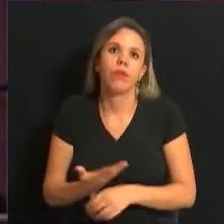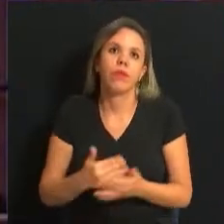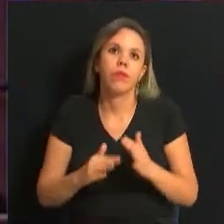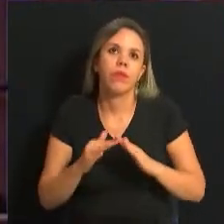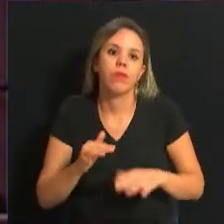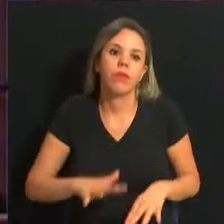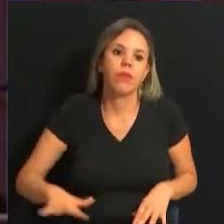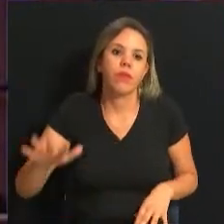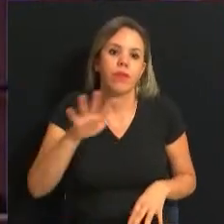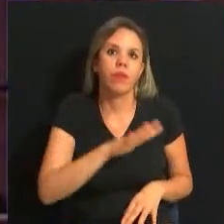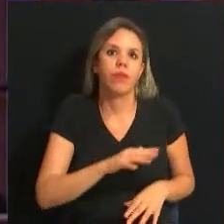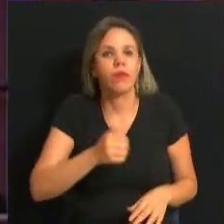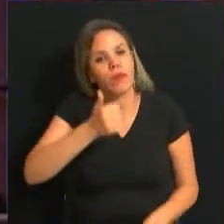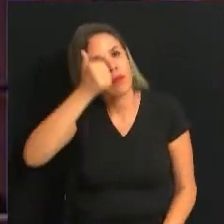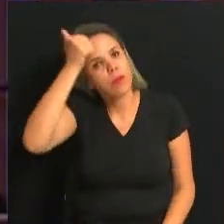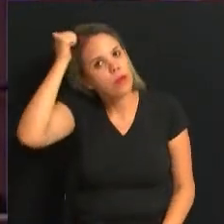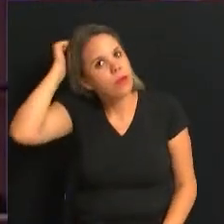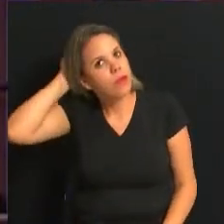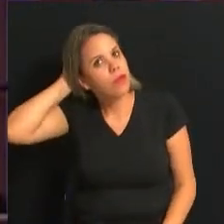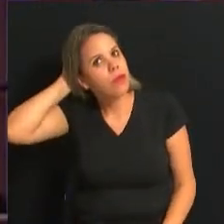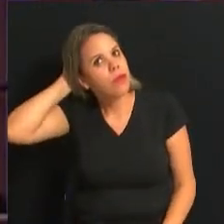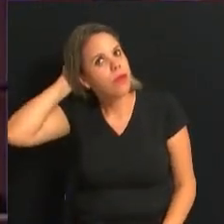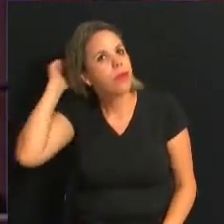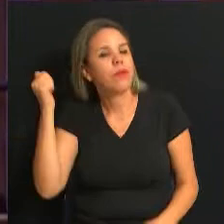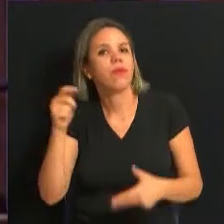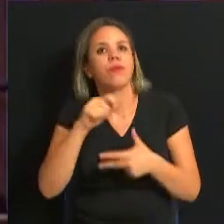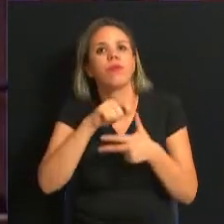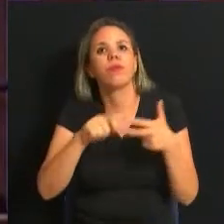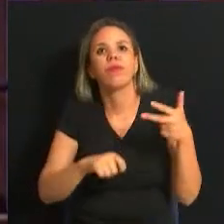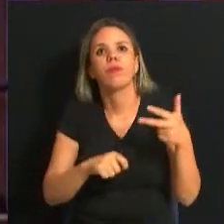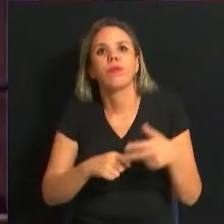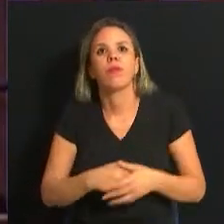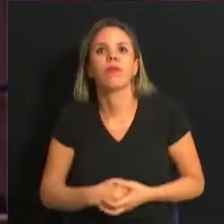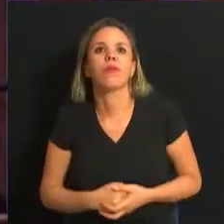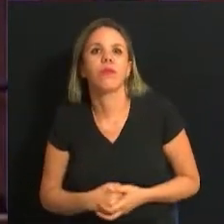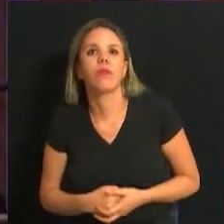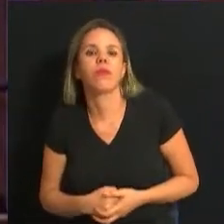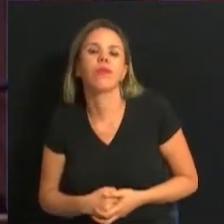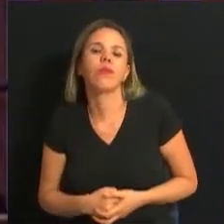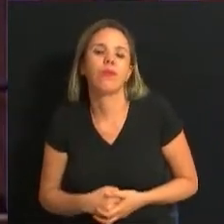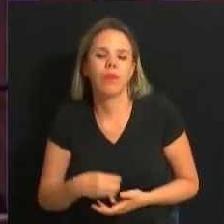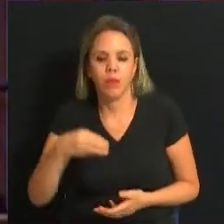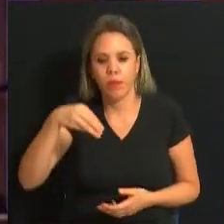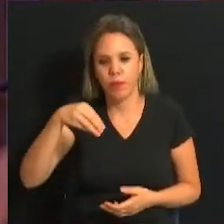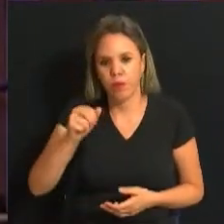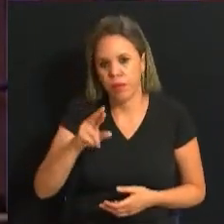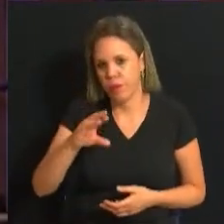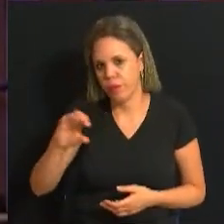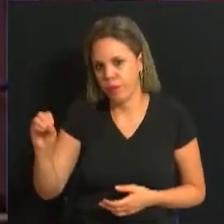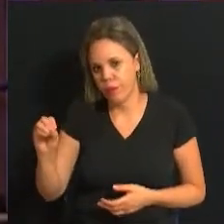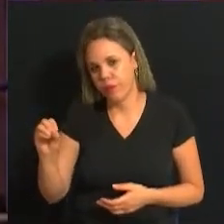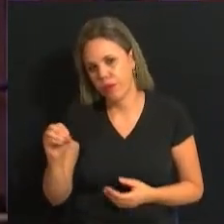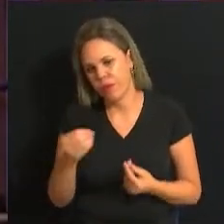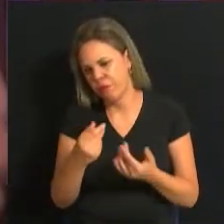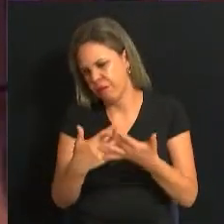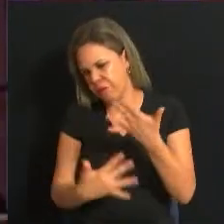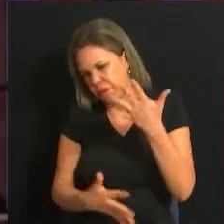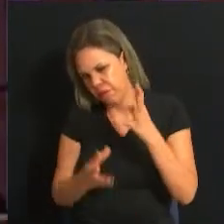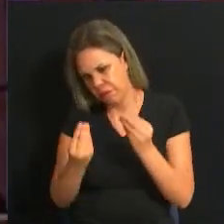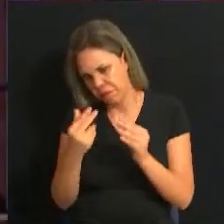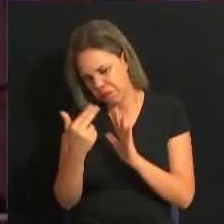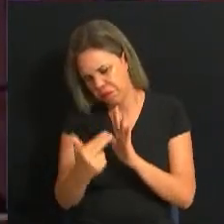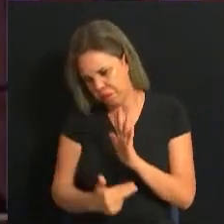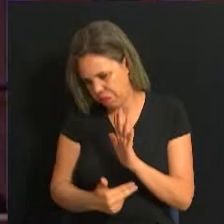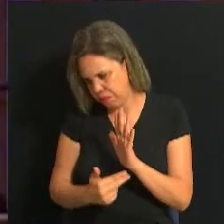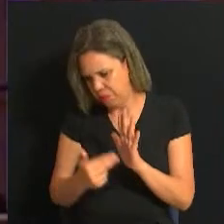do vestibular, ela é parte do Enem. Mário de Andrade, Oswald de Andrade, Villa-Lobos, Raul